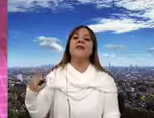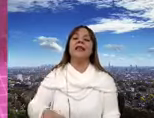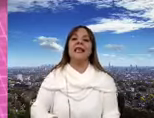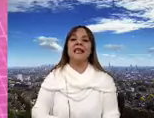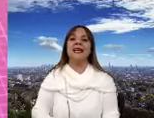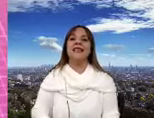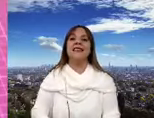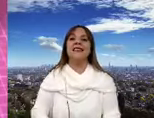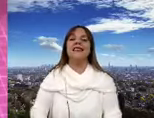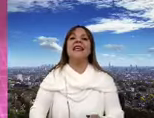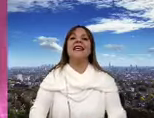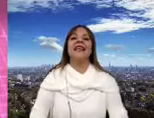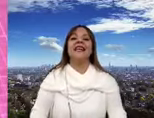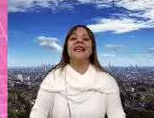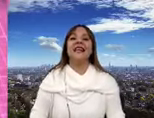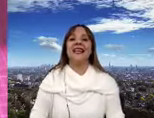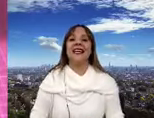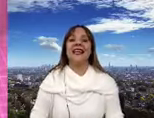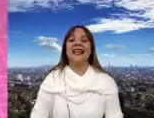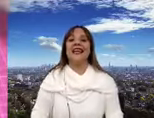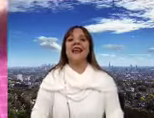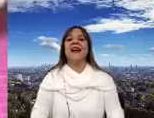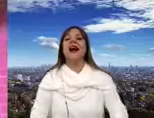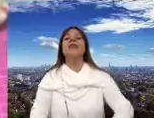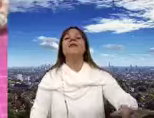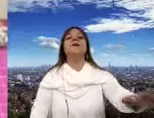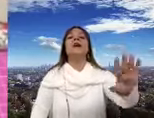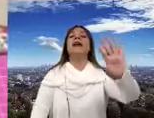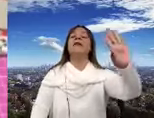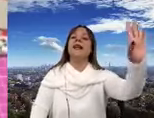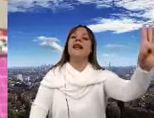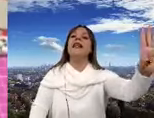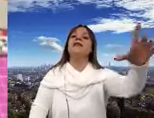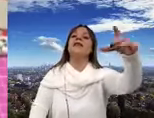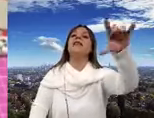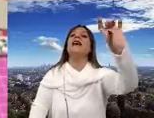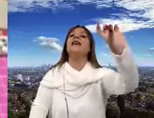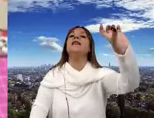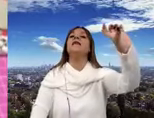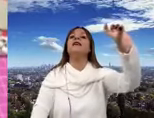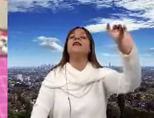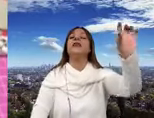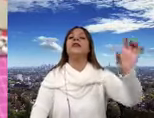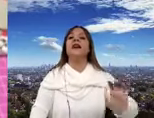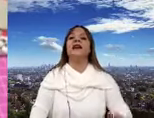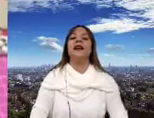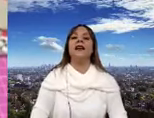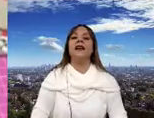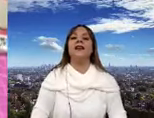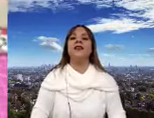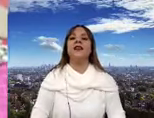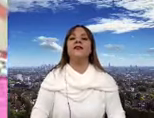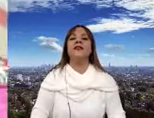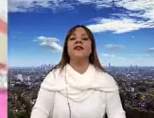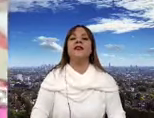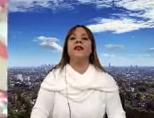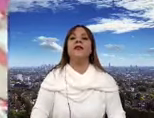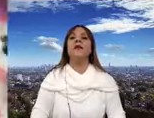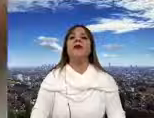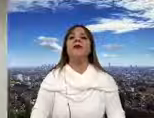Isso. Aí ele vai vir aqui trazer Ah, a não, mas menina. peraí, peraí. Levanta a câmera que eu quero ver a carinha do Ah, Jefferson. tá. Ah,